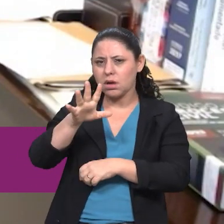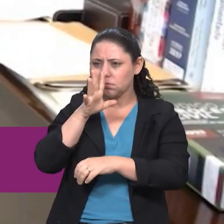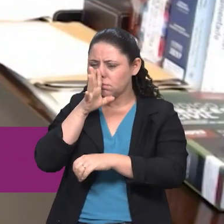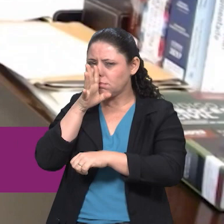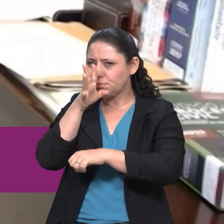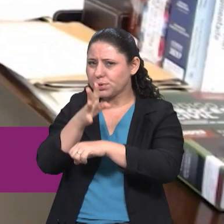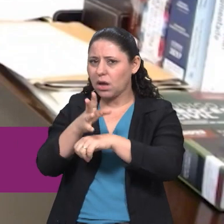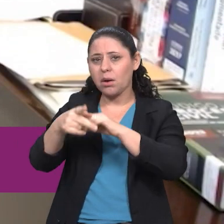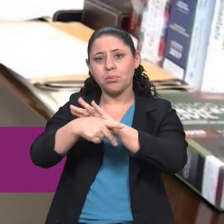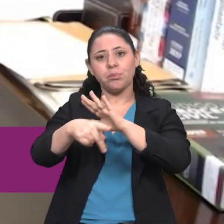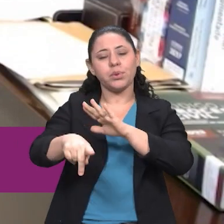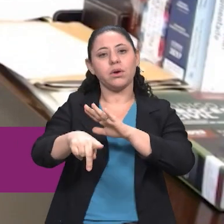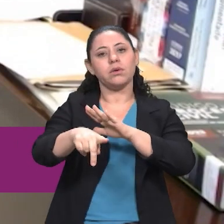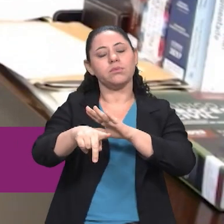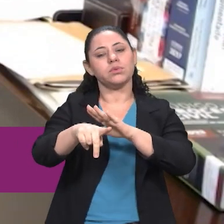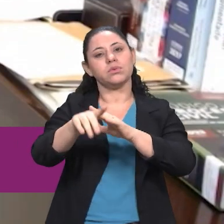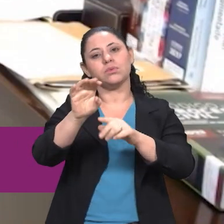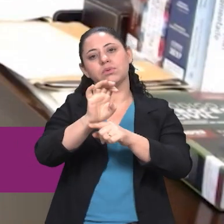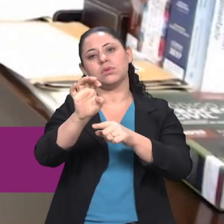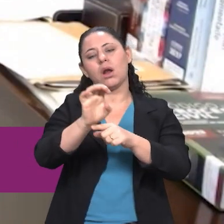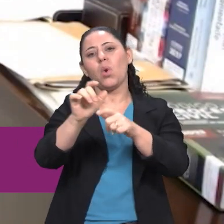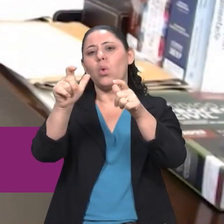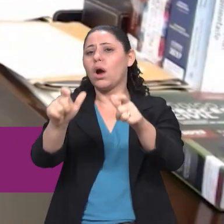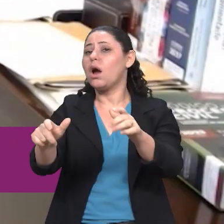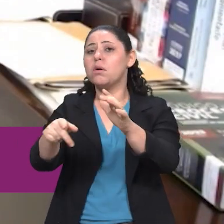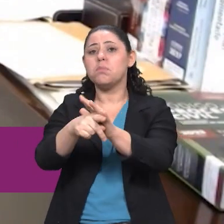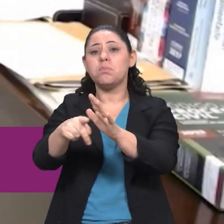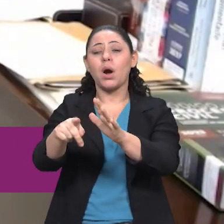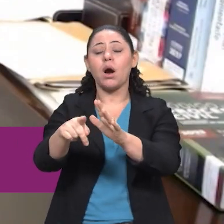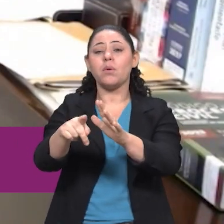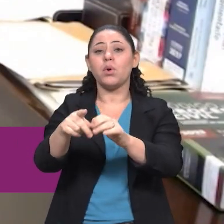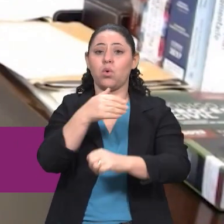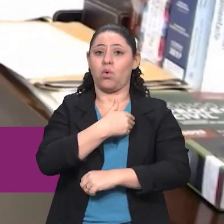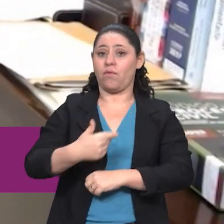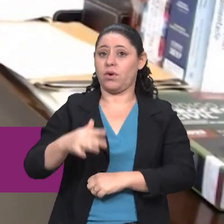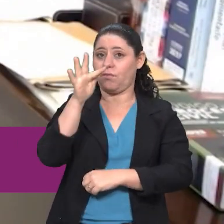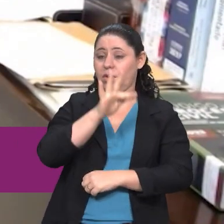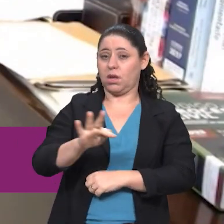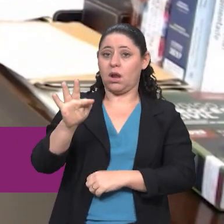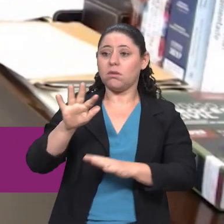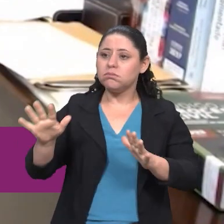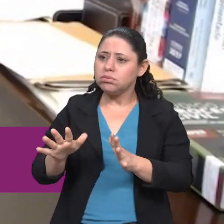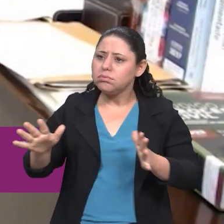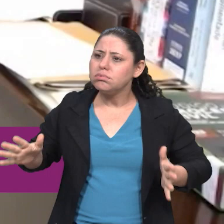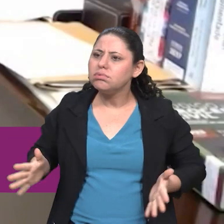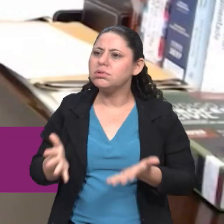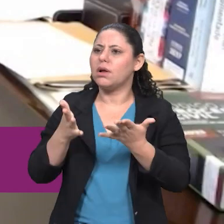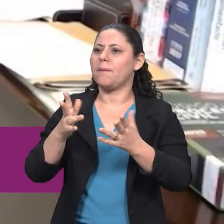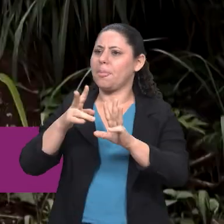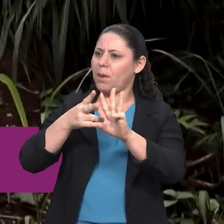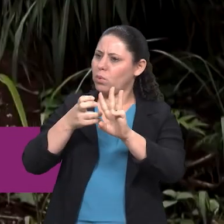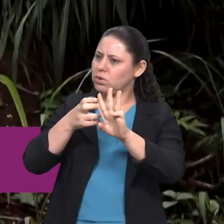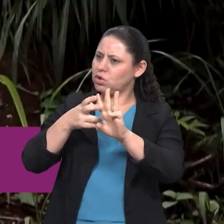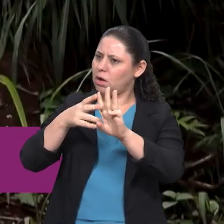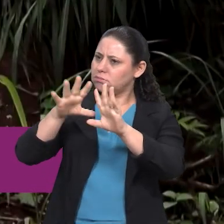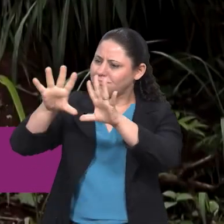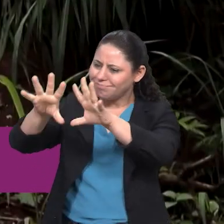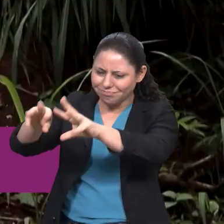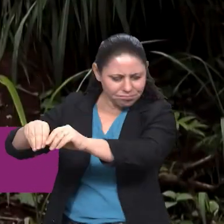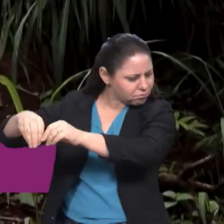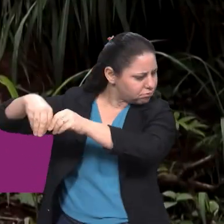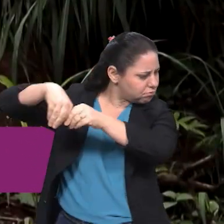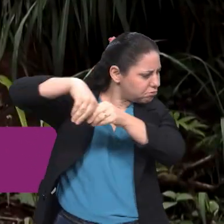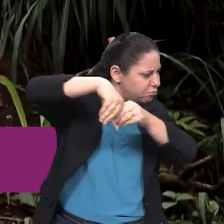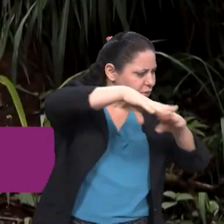sul do estado, foram áreas que a própria União estimulou, retirou os indígenas, a União retirou os